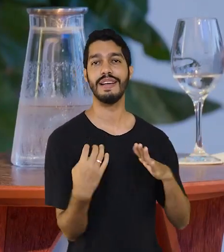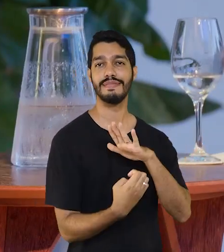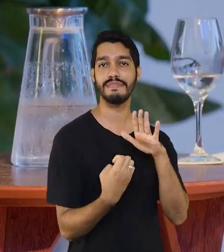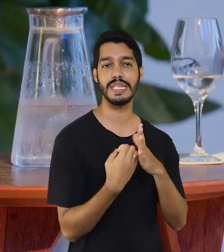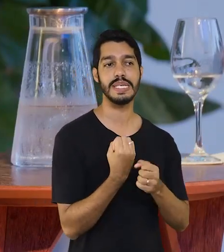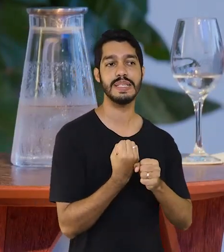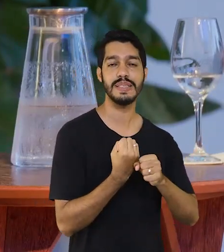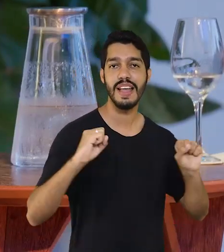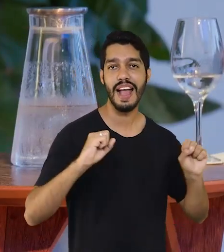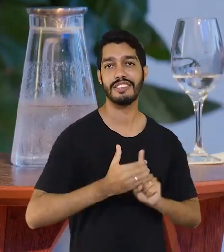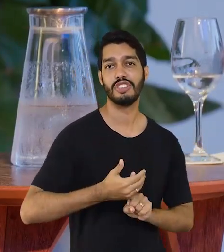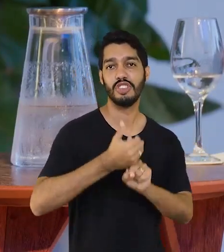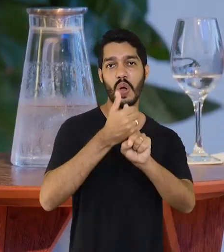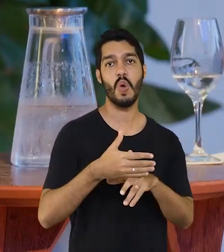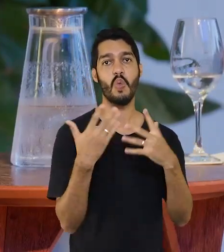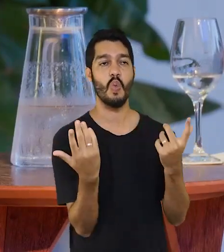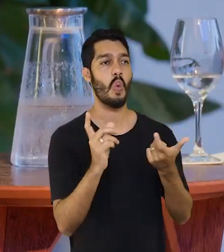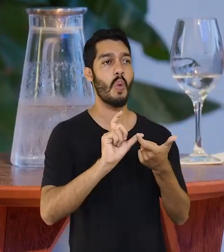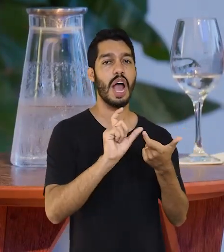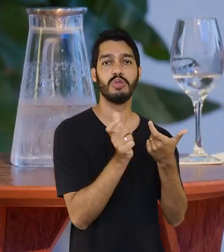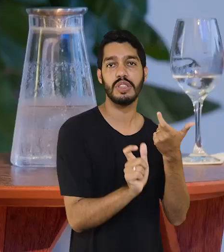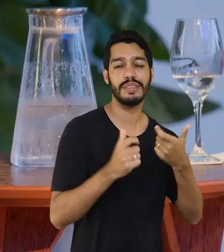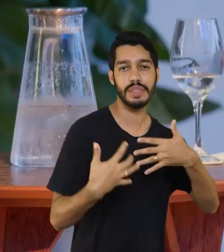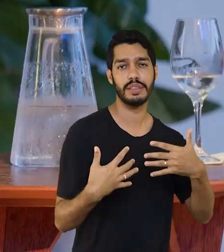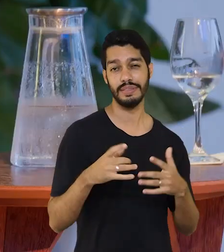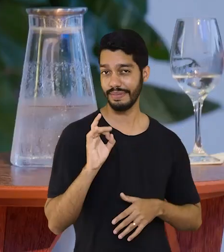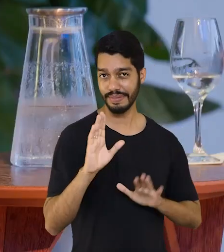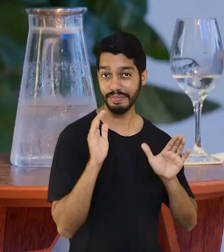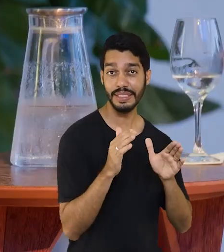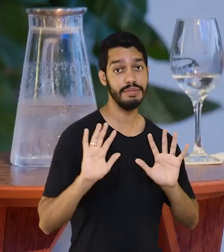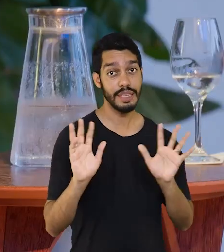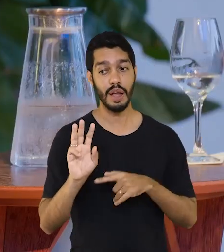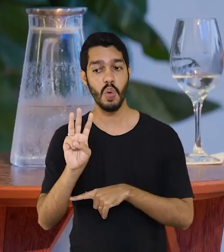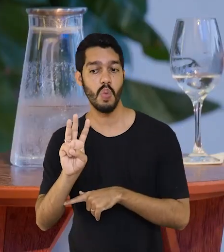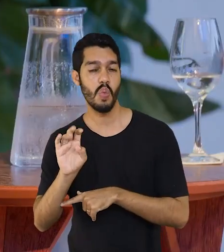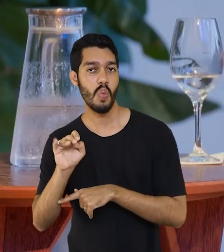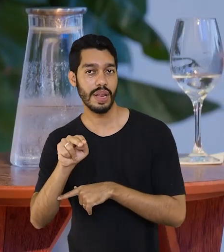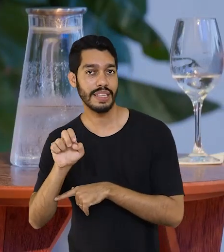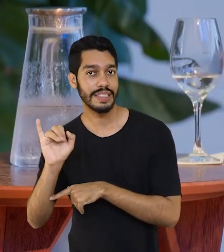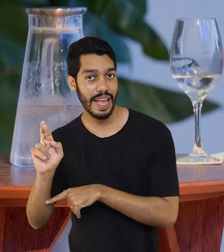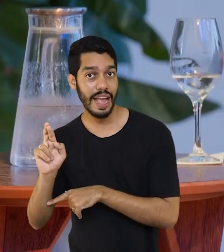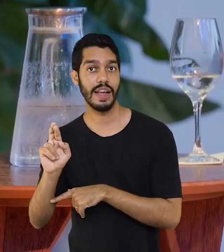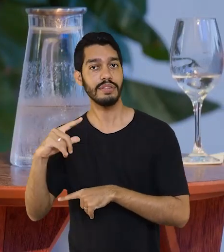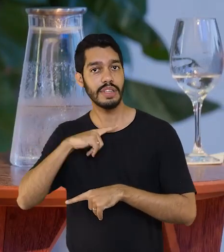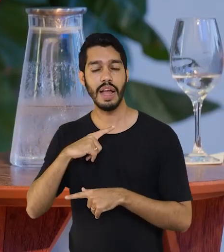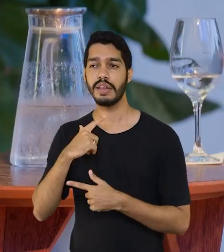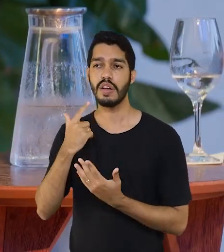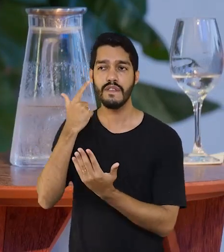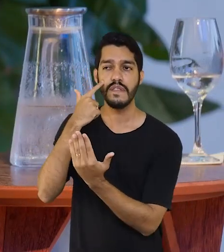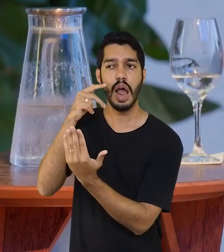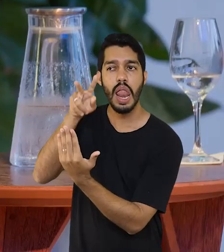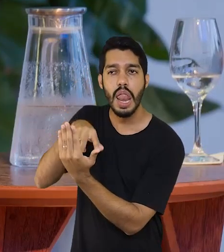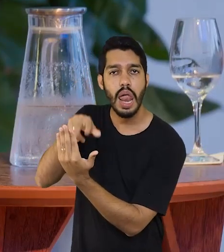Não é um papo de Big Tech, de o algoritmo X. É o que a Winning está